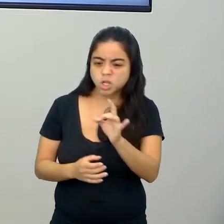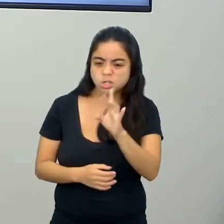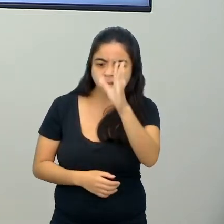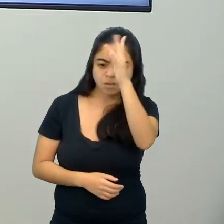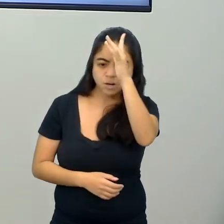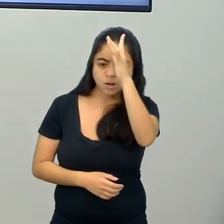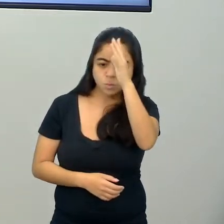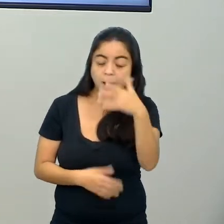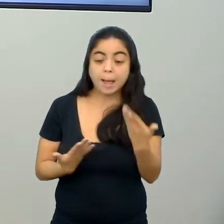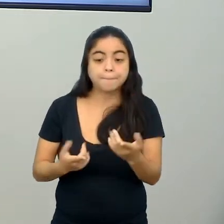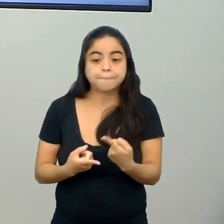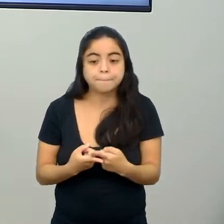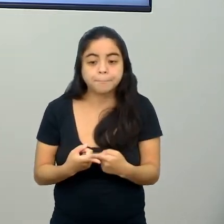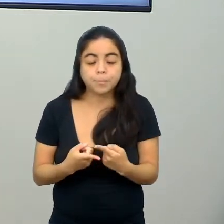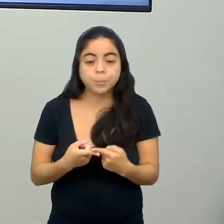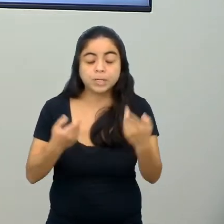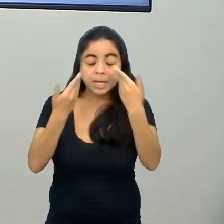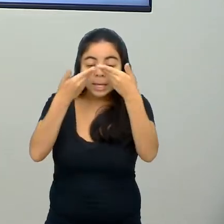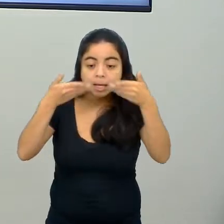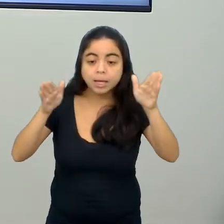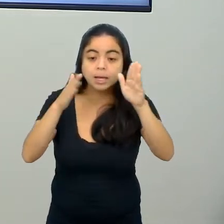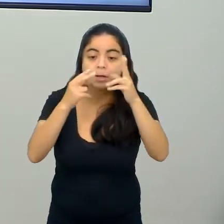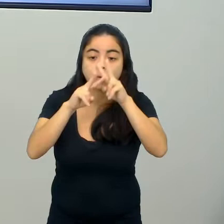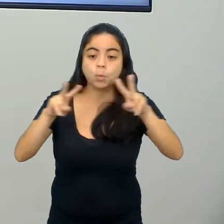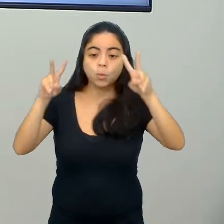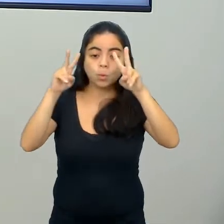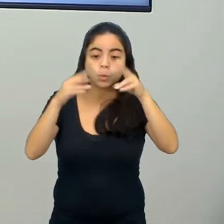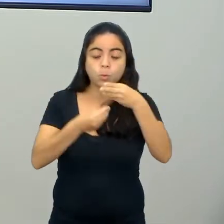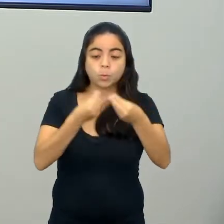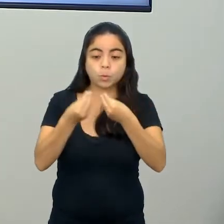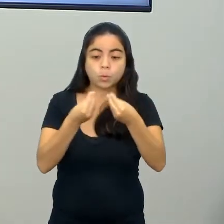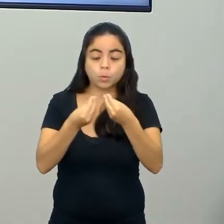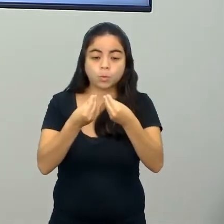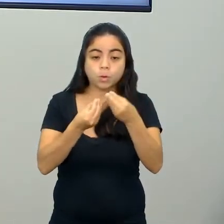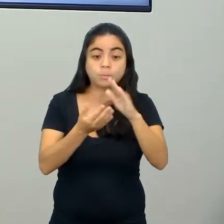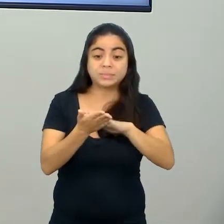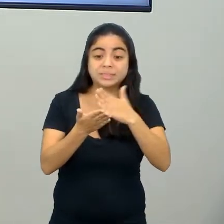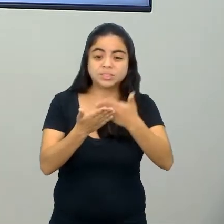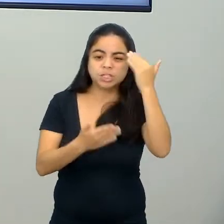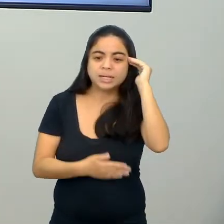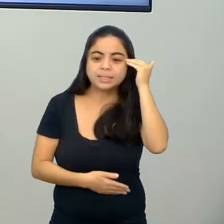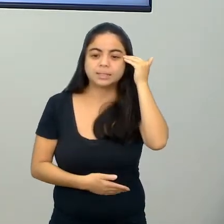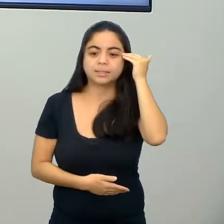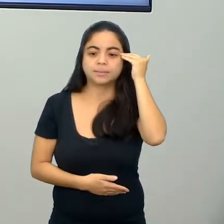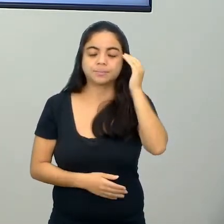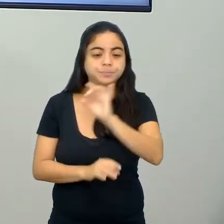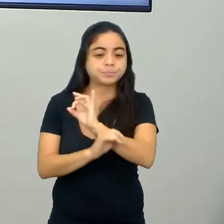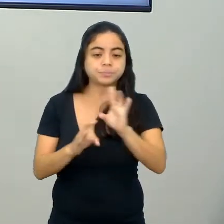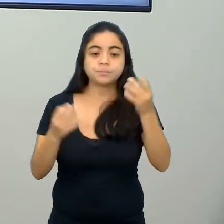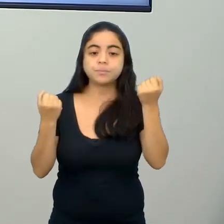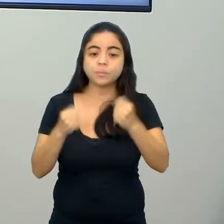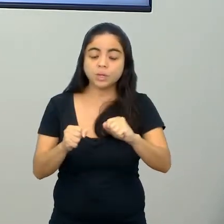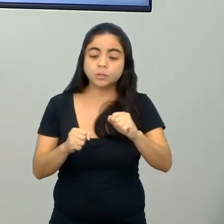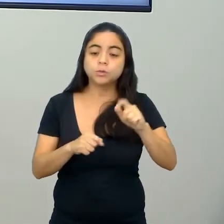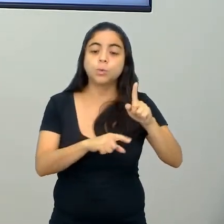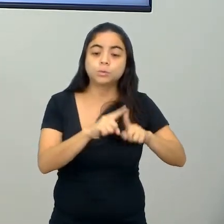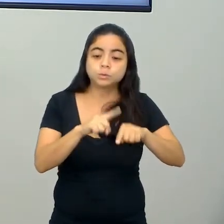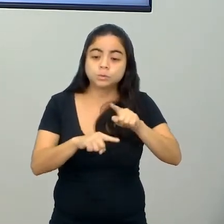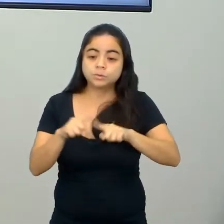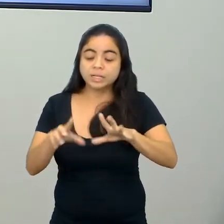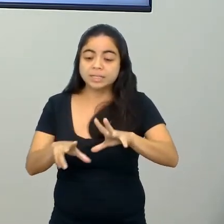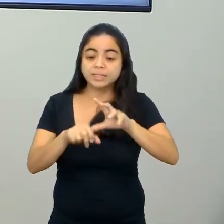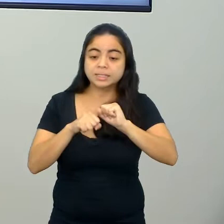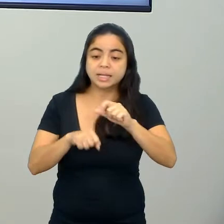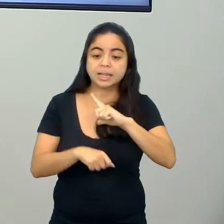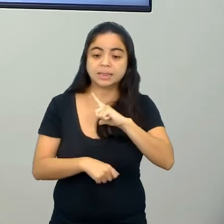Por quê? Porque a lente que a gente vê o mundo é a maneira com que a gente vai enxergar e interpretar ele. Mas a gente só vai poder fazer isso com as ferramentas que a gente tem.